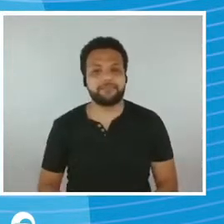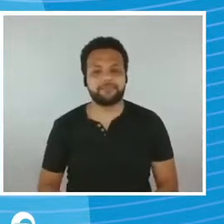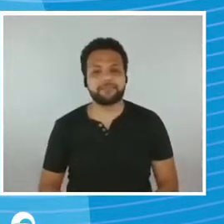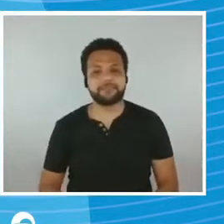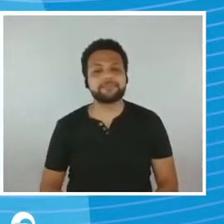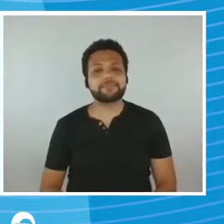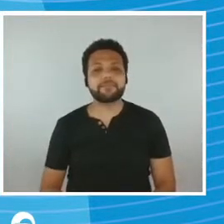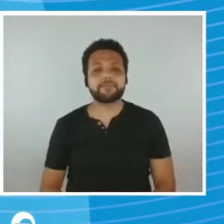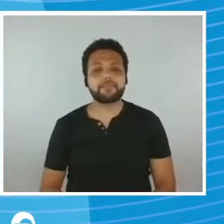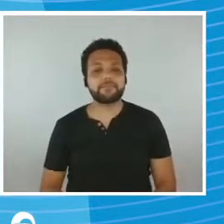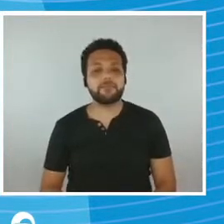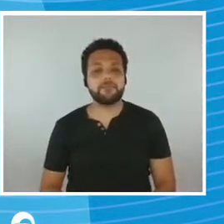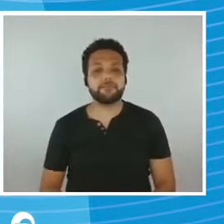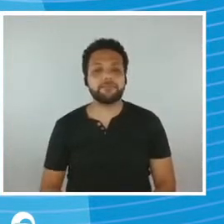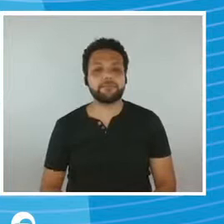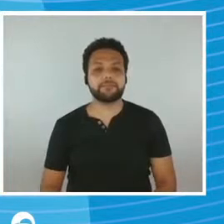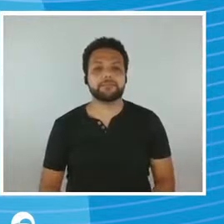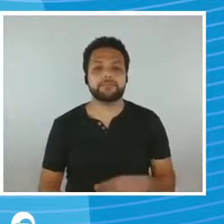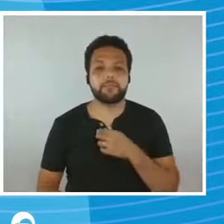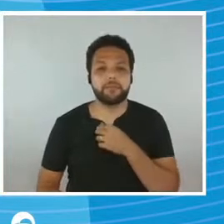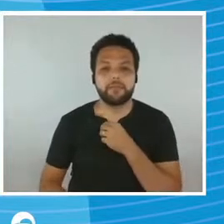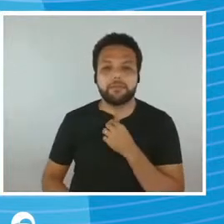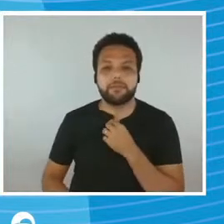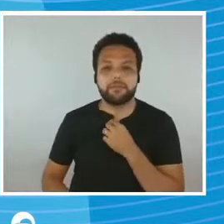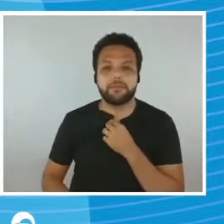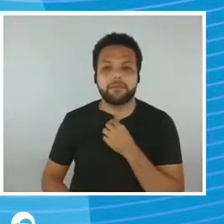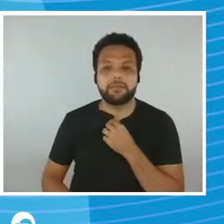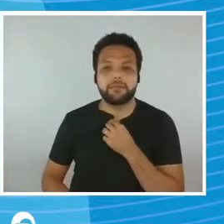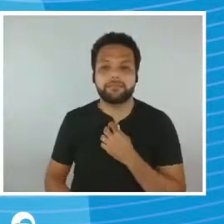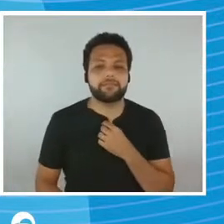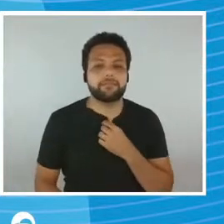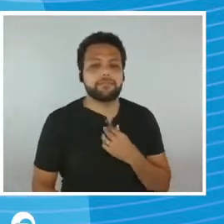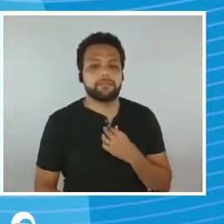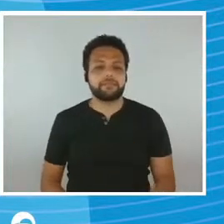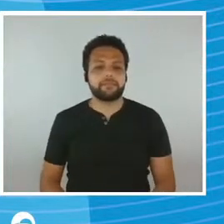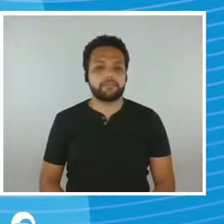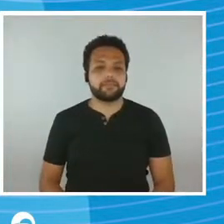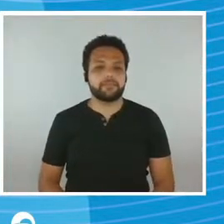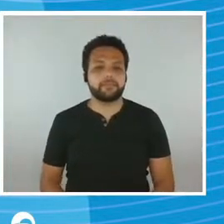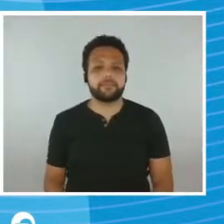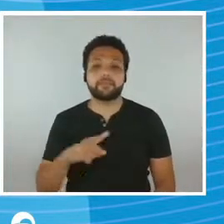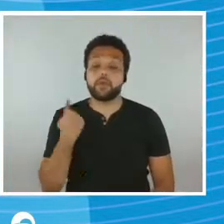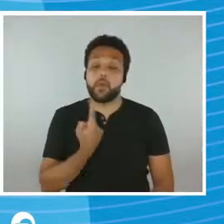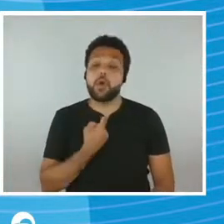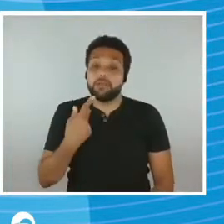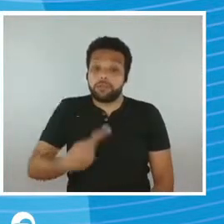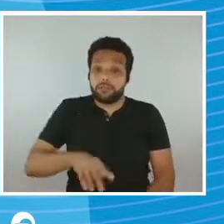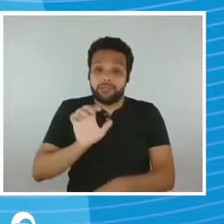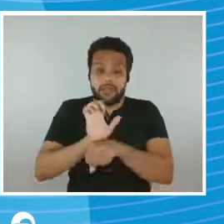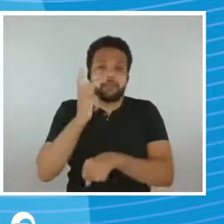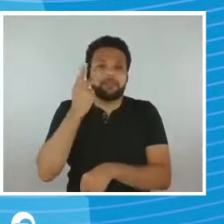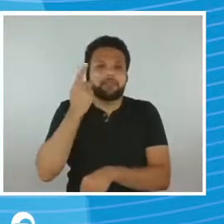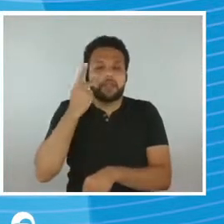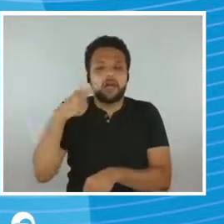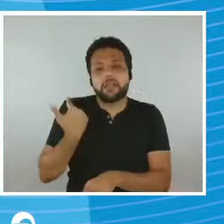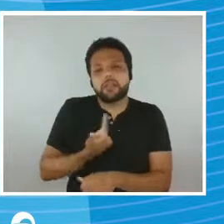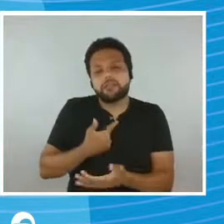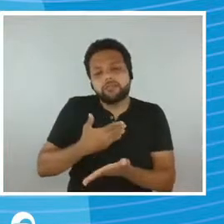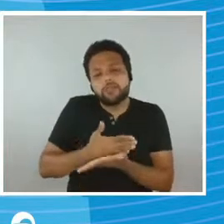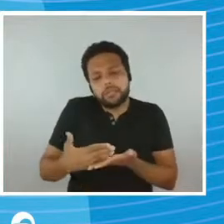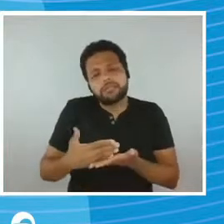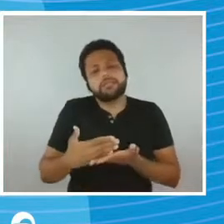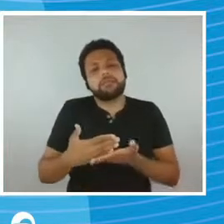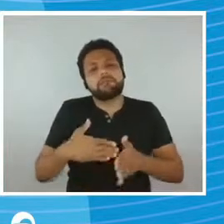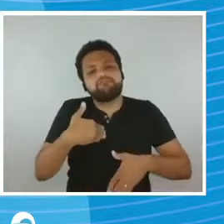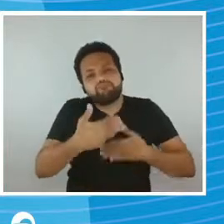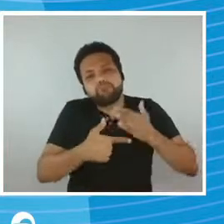Então, essa construção que nós começávamos a fazer aqui no Estado e tentando colocar isso como um exemplo